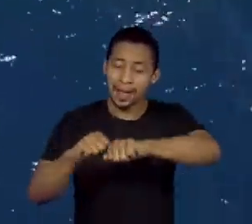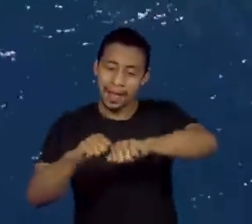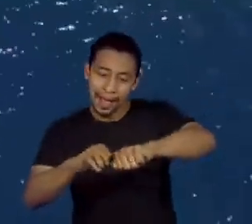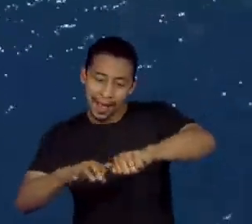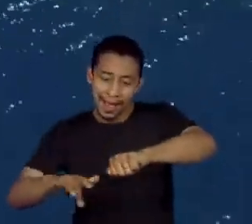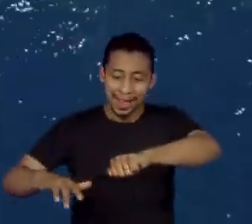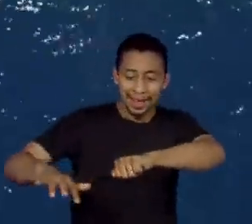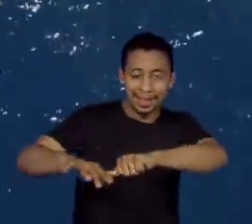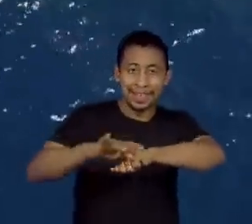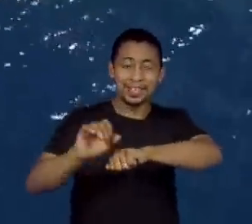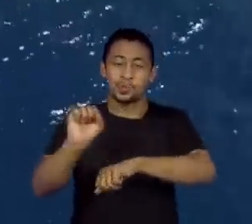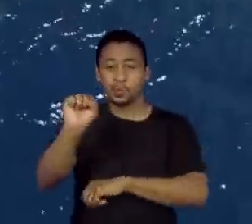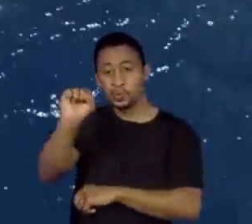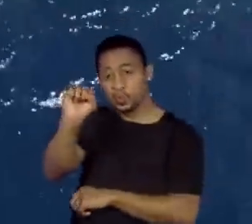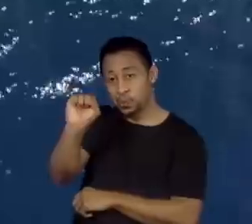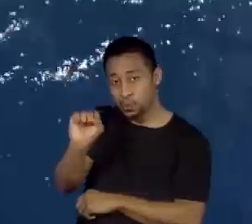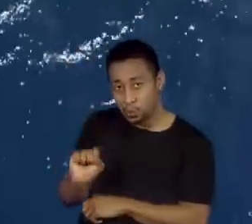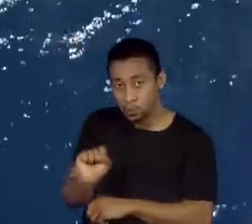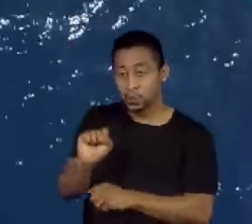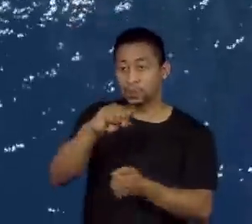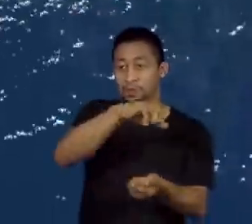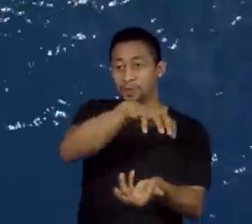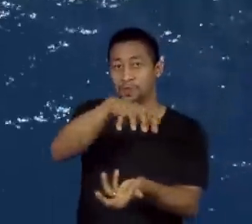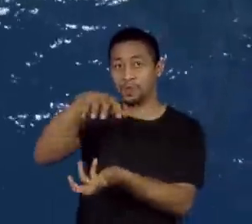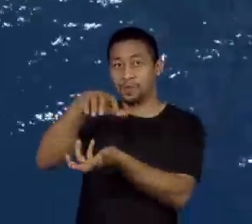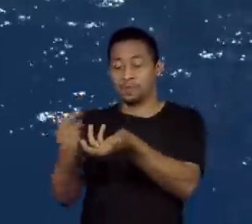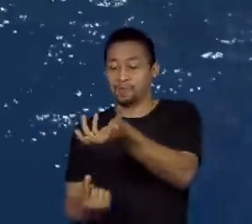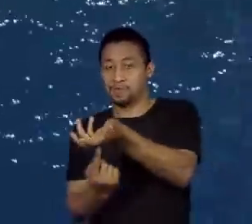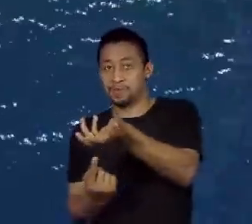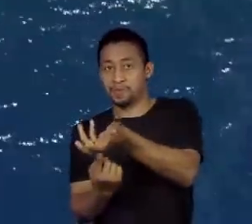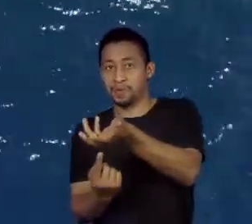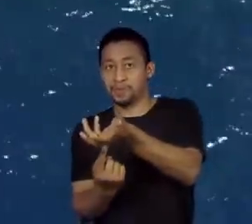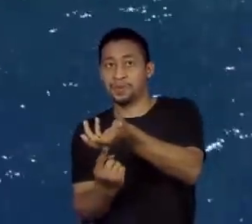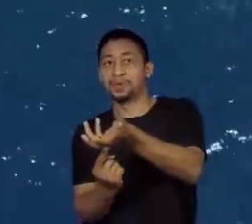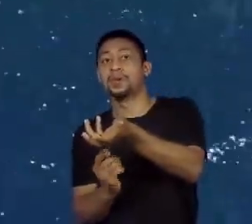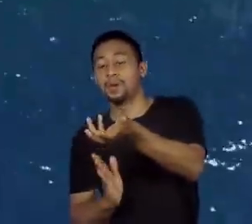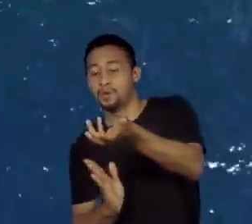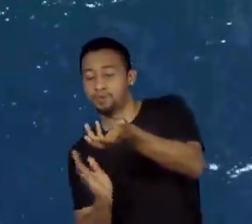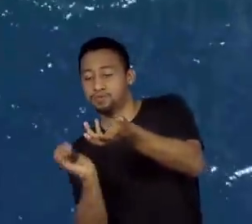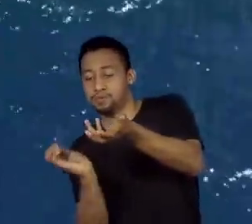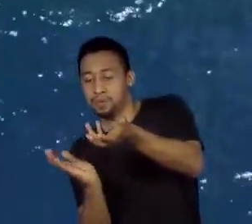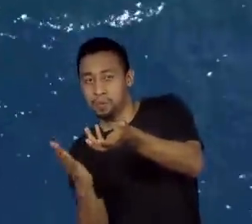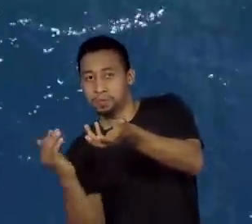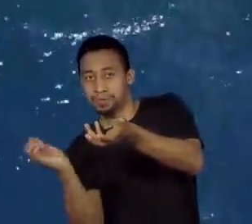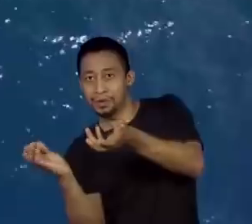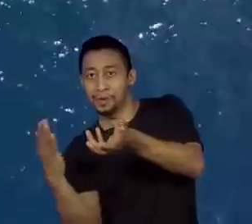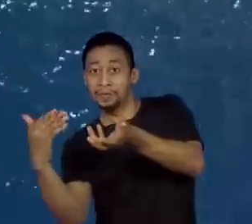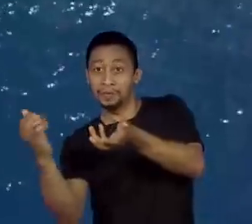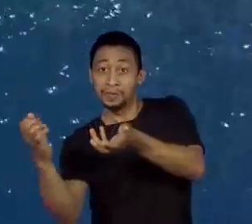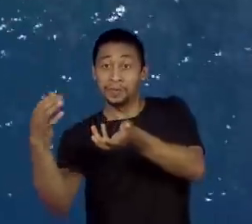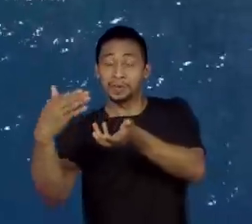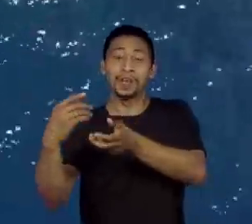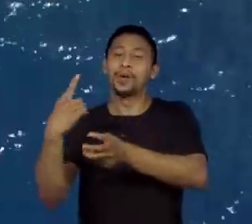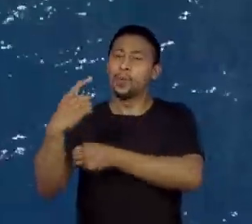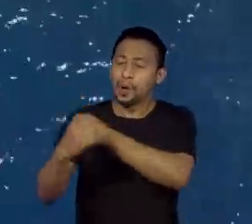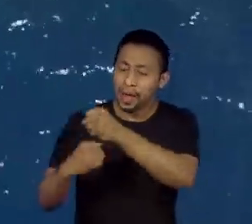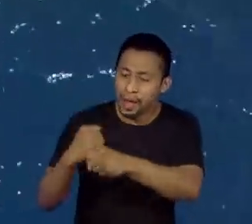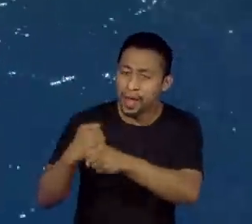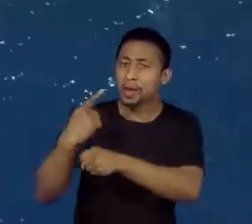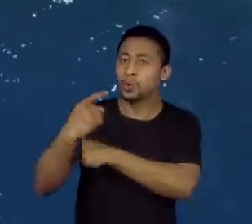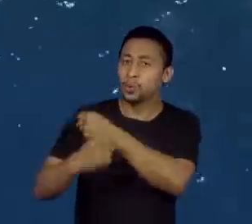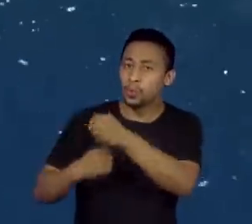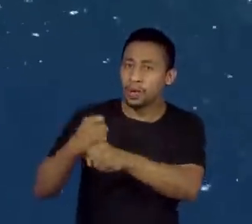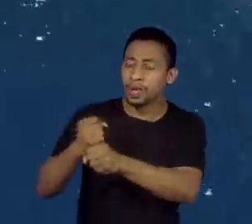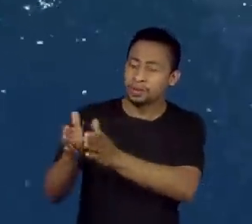e Sandwich, próximo da Península da Antártida. E todos os anos, a partir de abril,